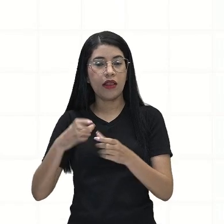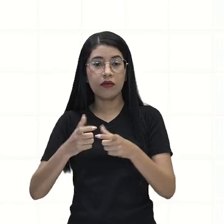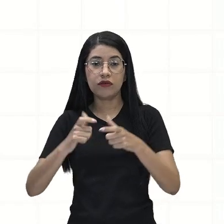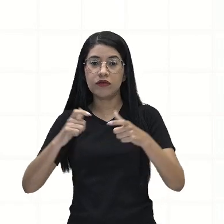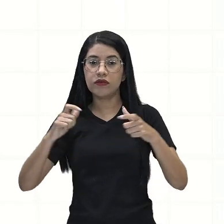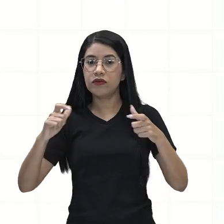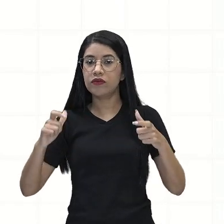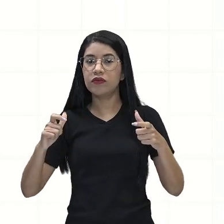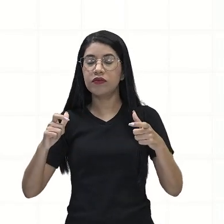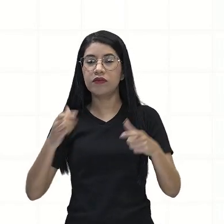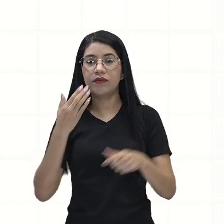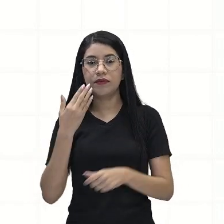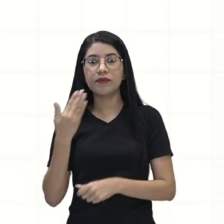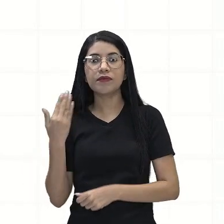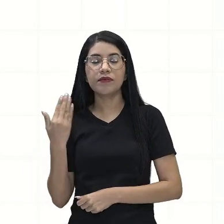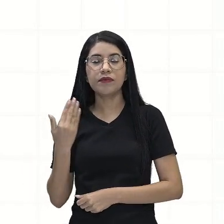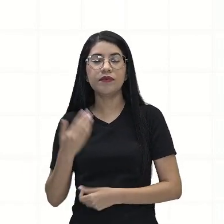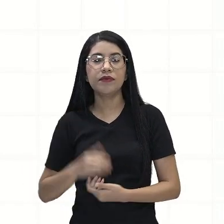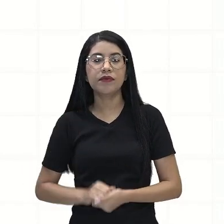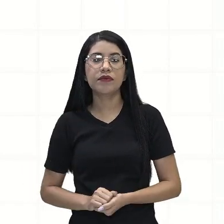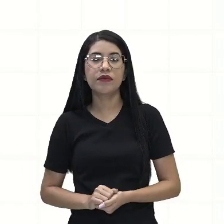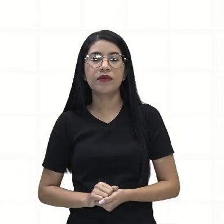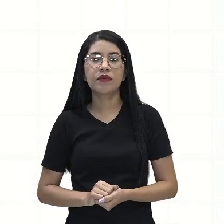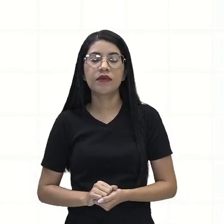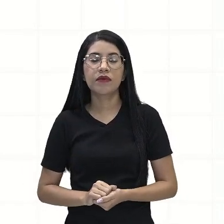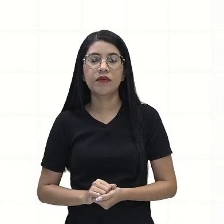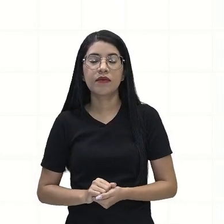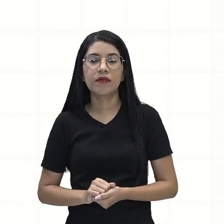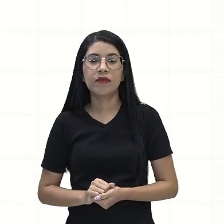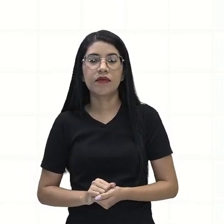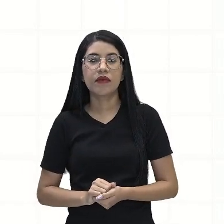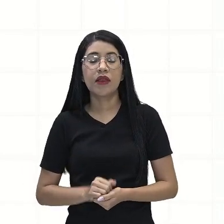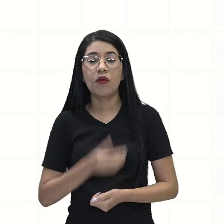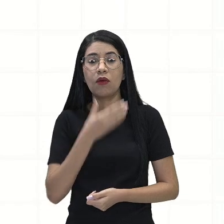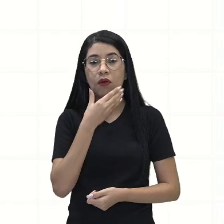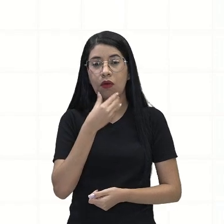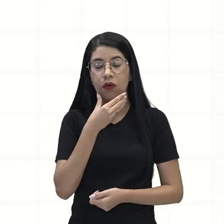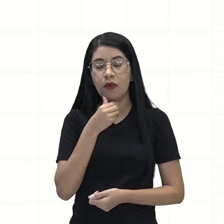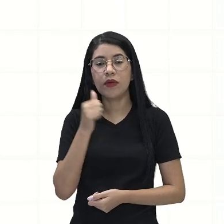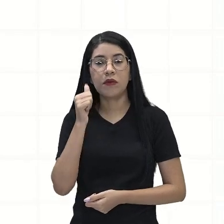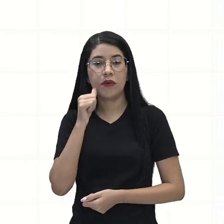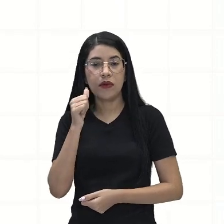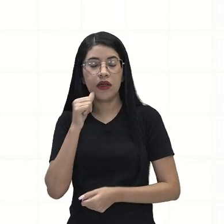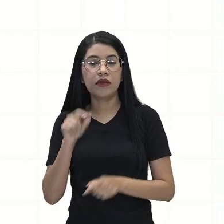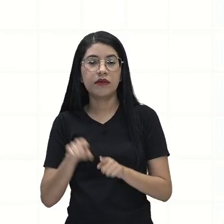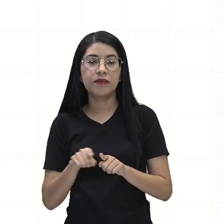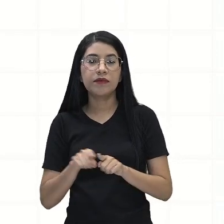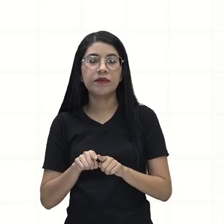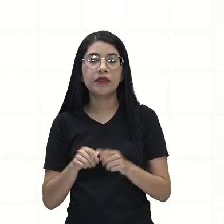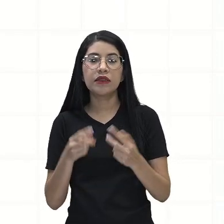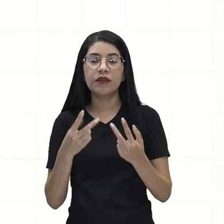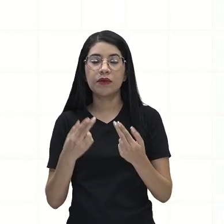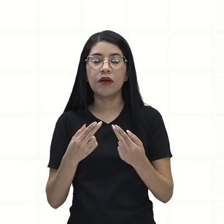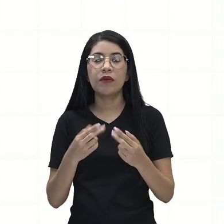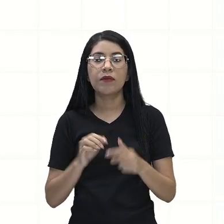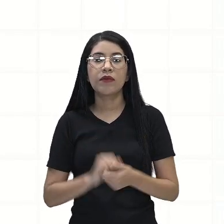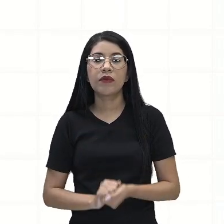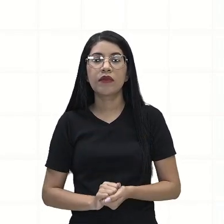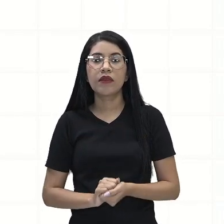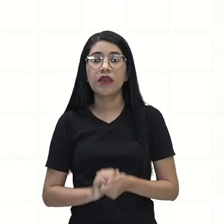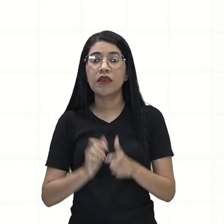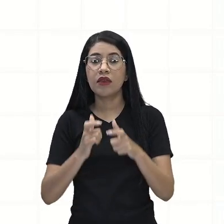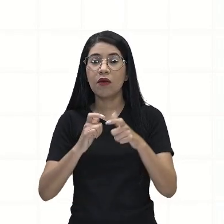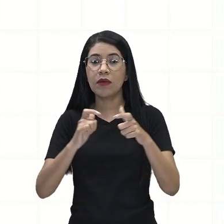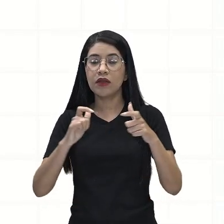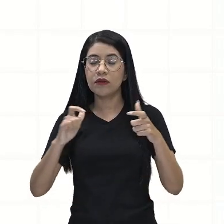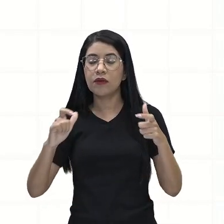aqui. Aqui a gente tem 2012, tanto o homem quanto as mulheres, e aqui a gente tem um aumento desse